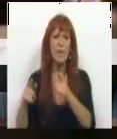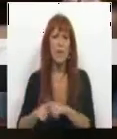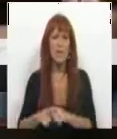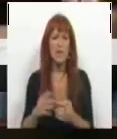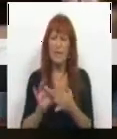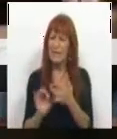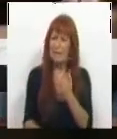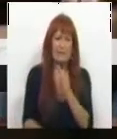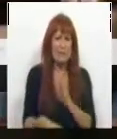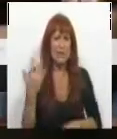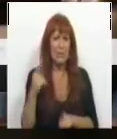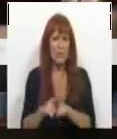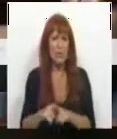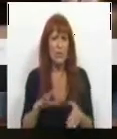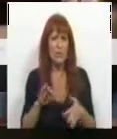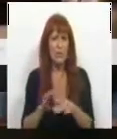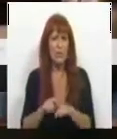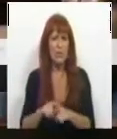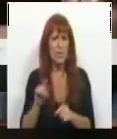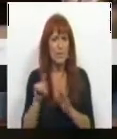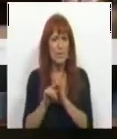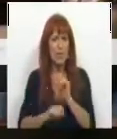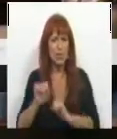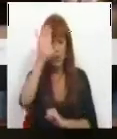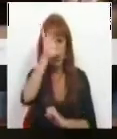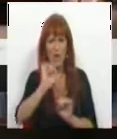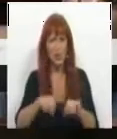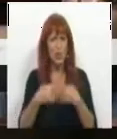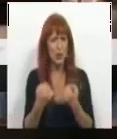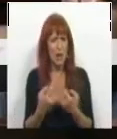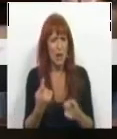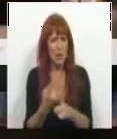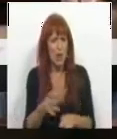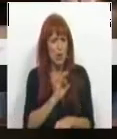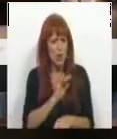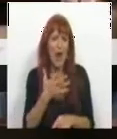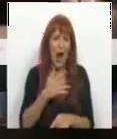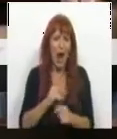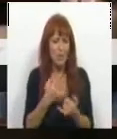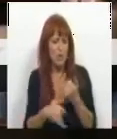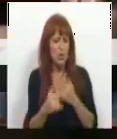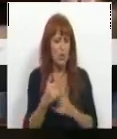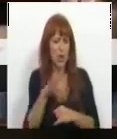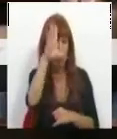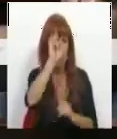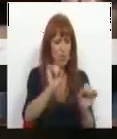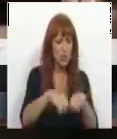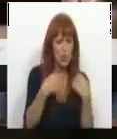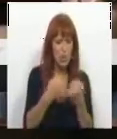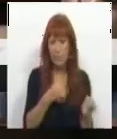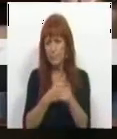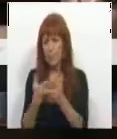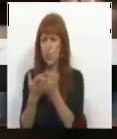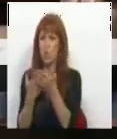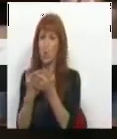uma descaracterização dos próprios princípios do Estado Social, porque os senhores pretenderam substituir o Estado Social por